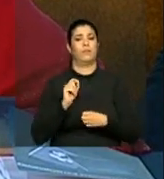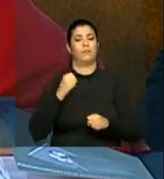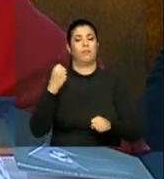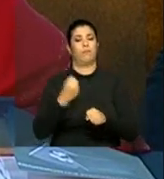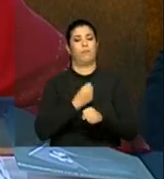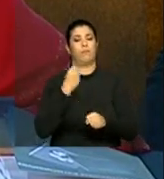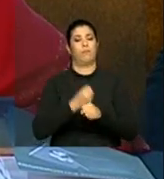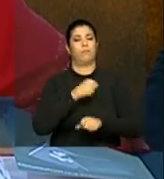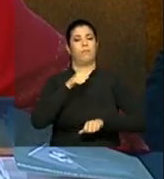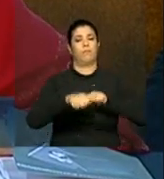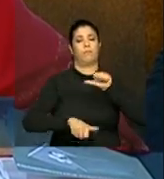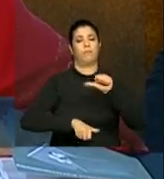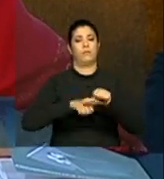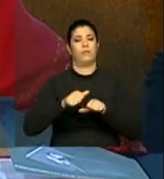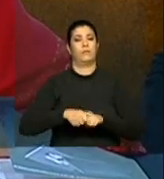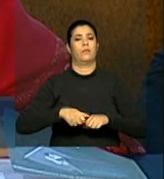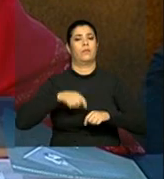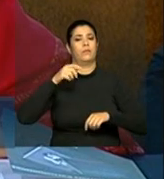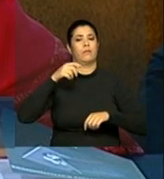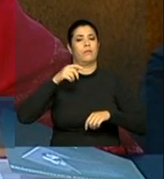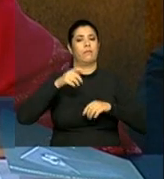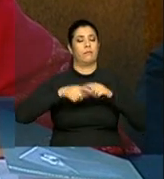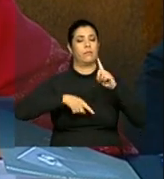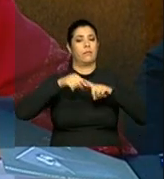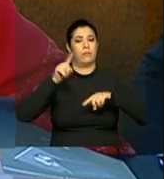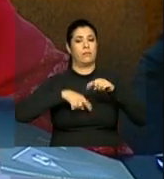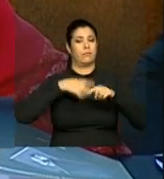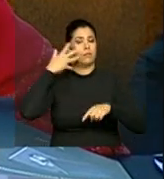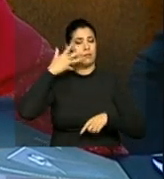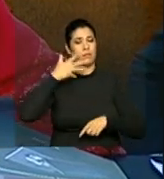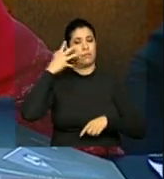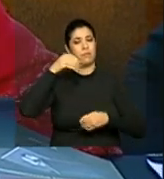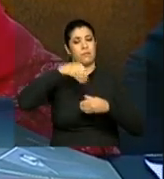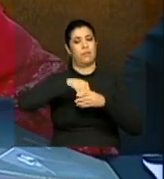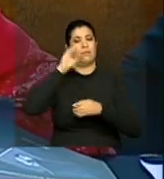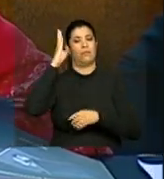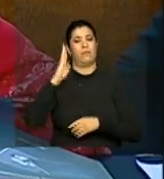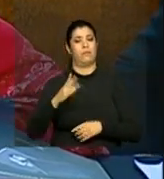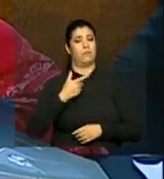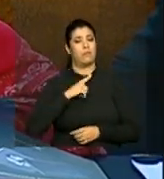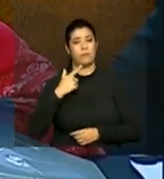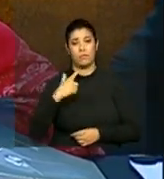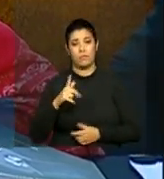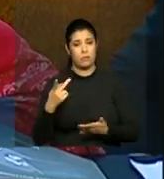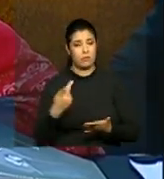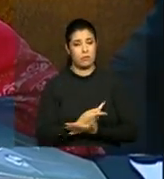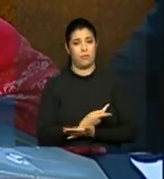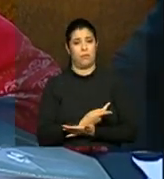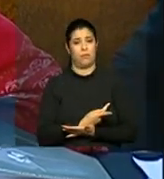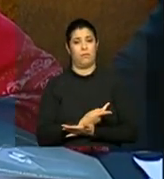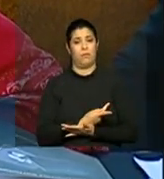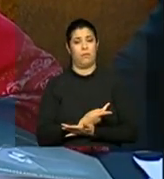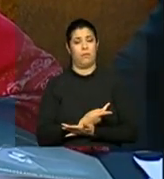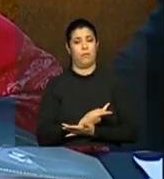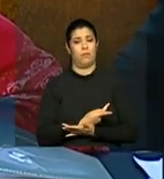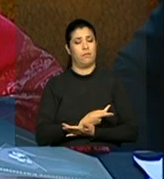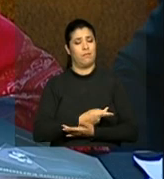reforma política no nosso país. Sem ela, nós teremos